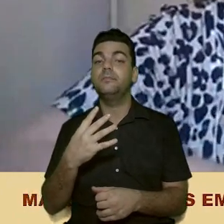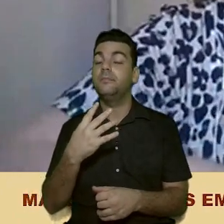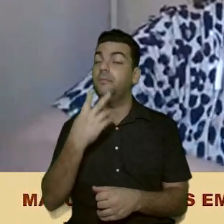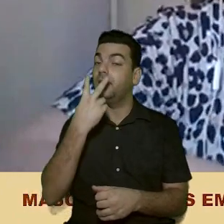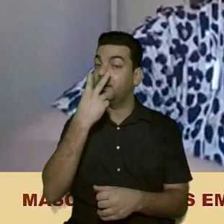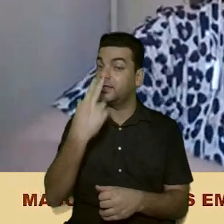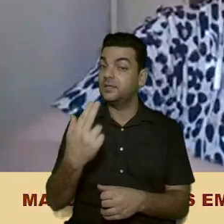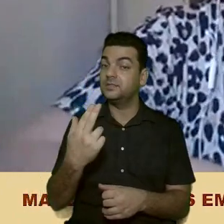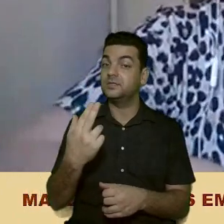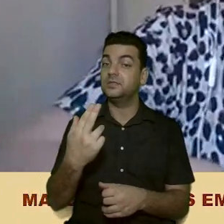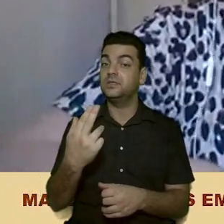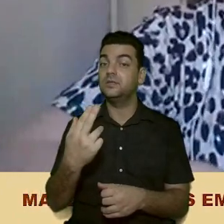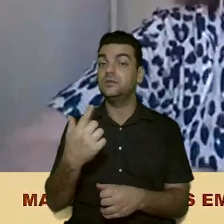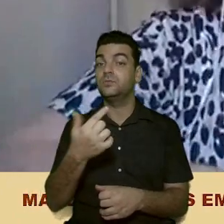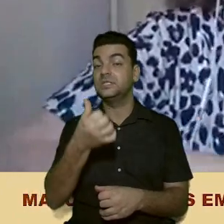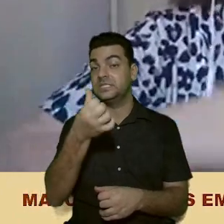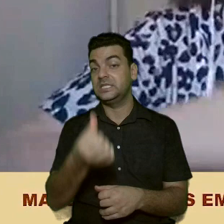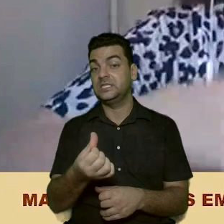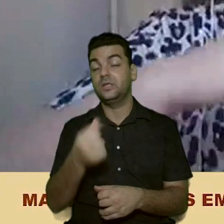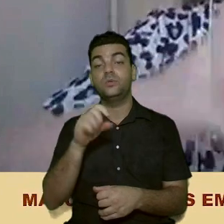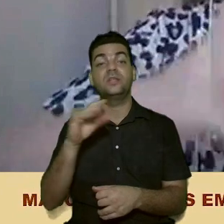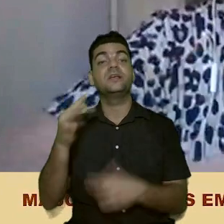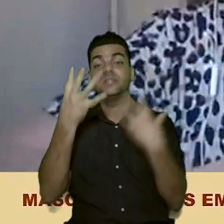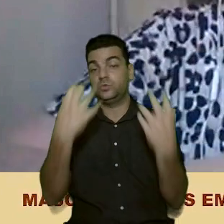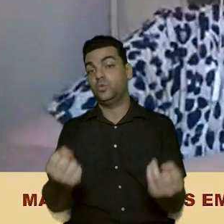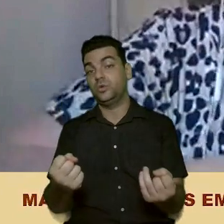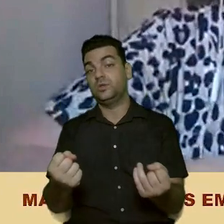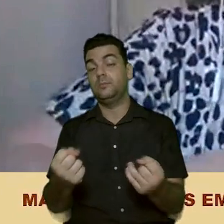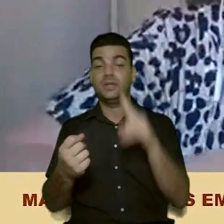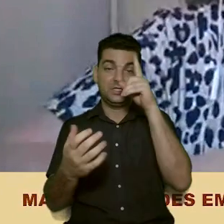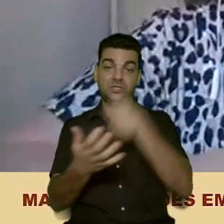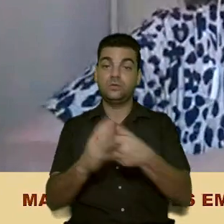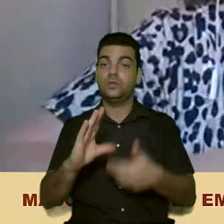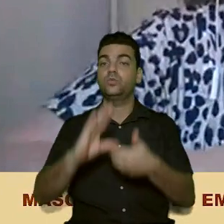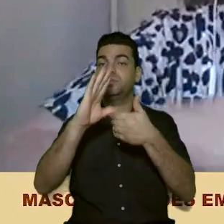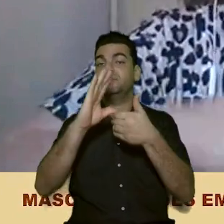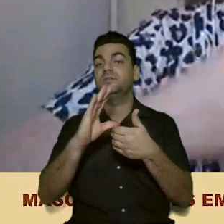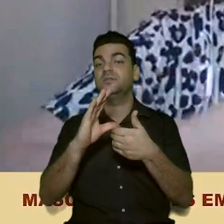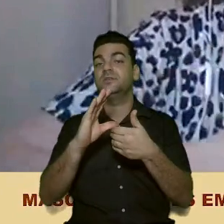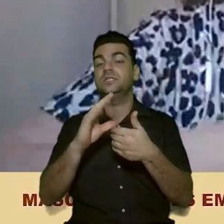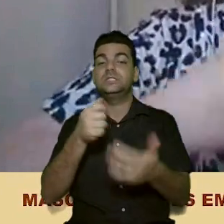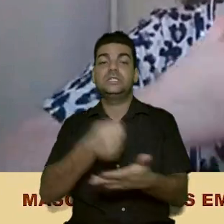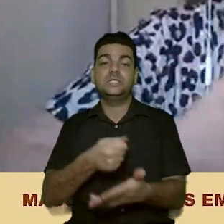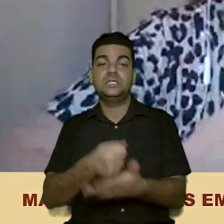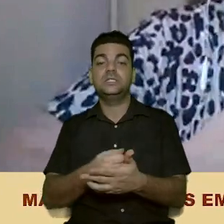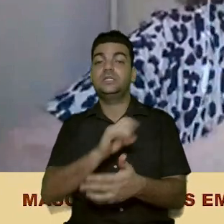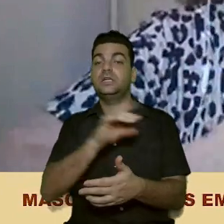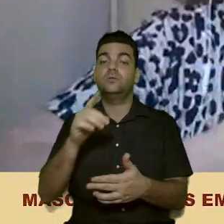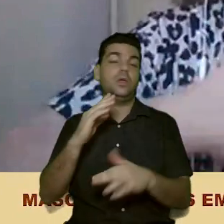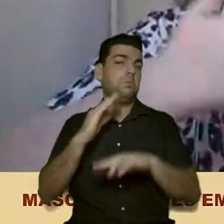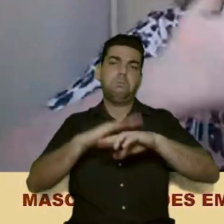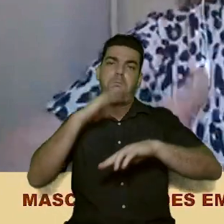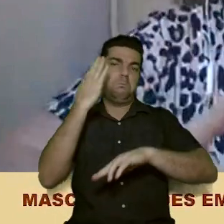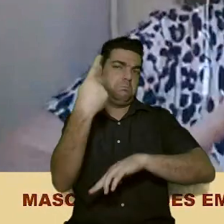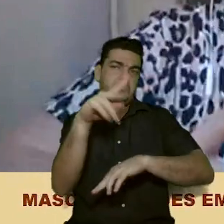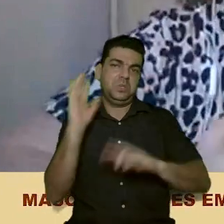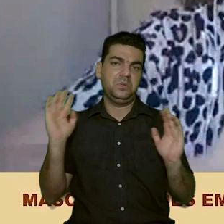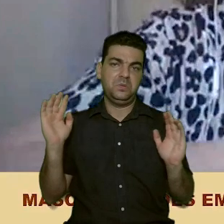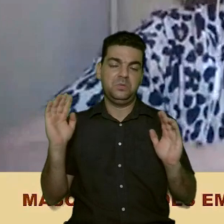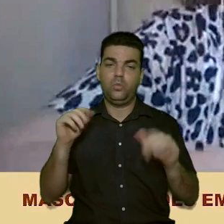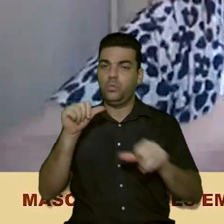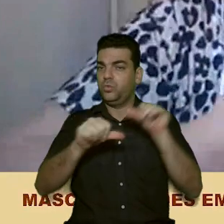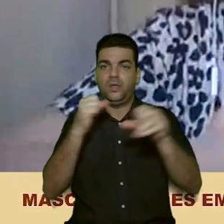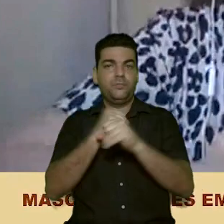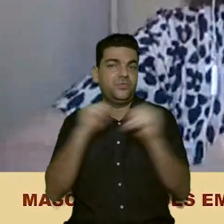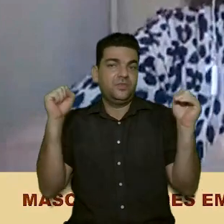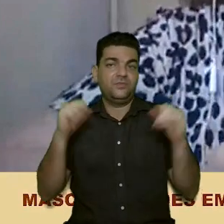de 2016 lá de Minas Gerais, alegando que a decisão do Conselho de Sentença dos jurados é soberana e, portanto, não pode ser